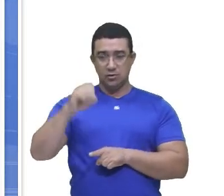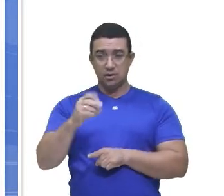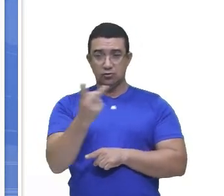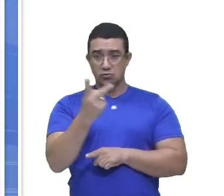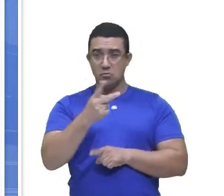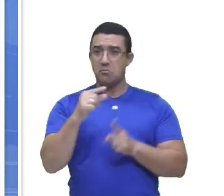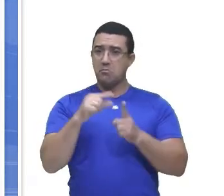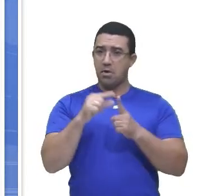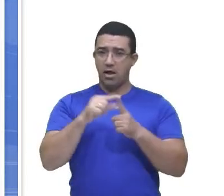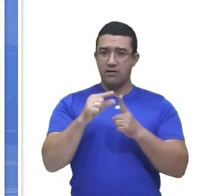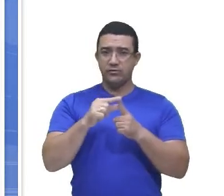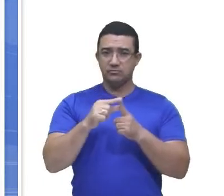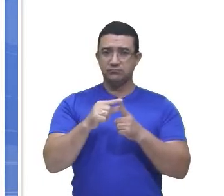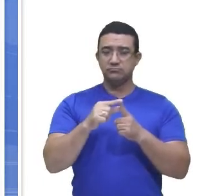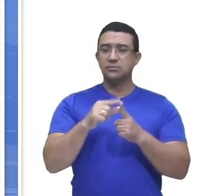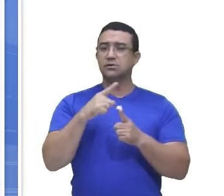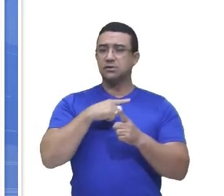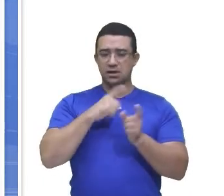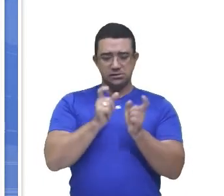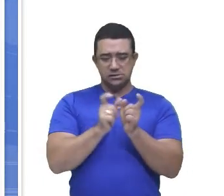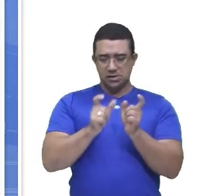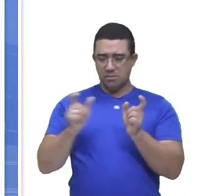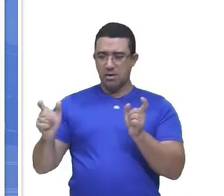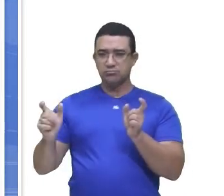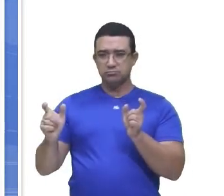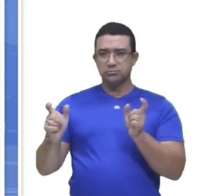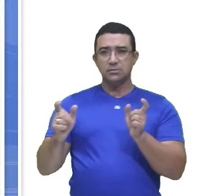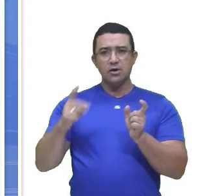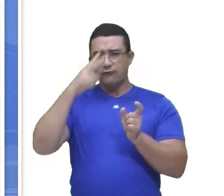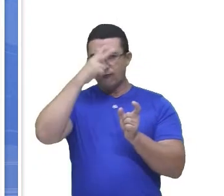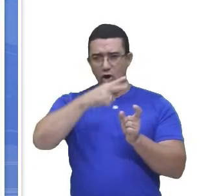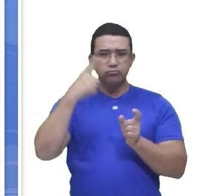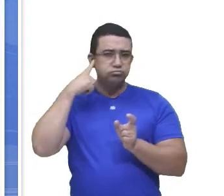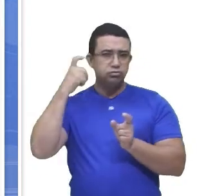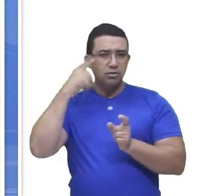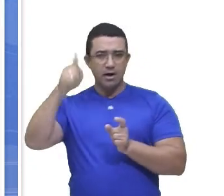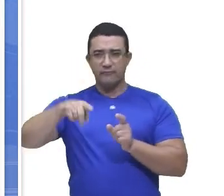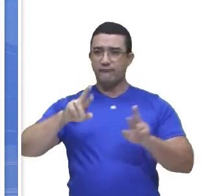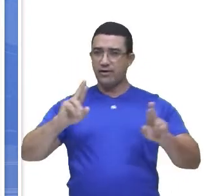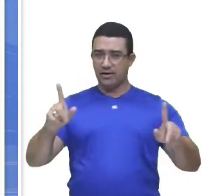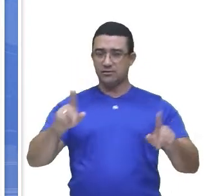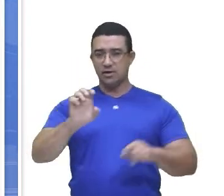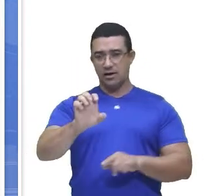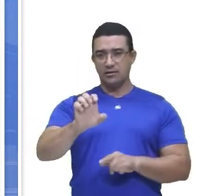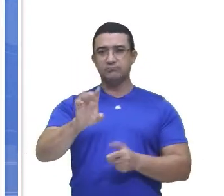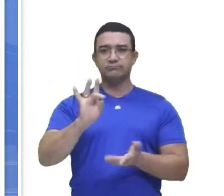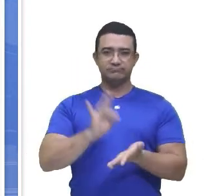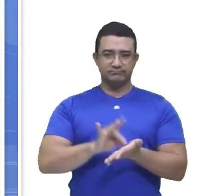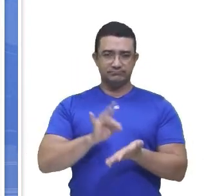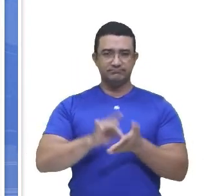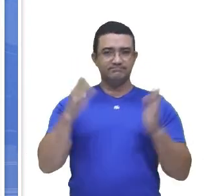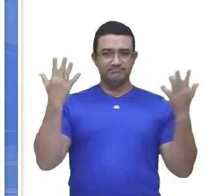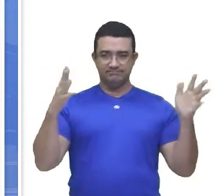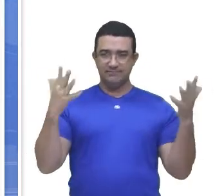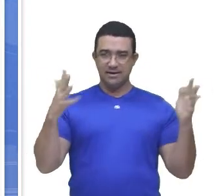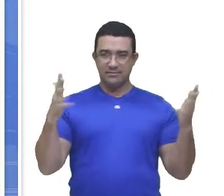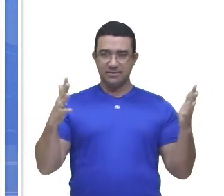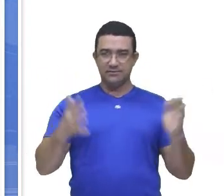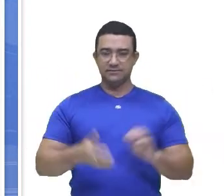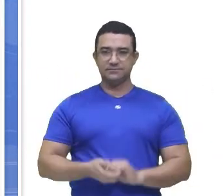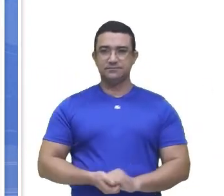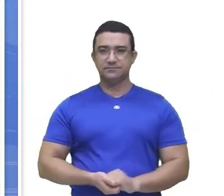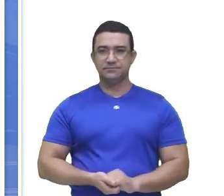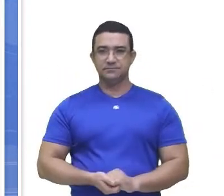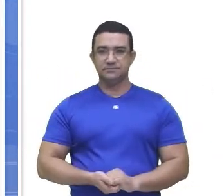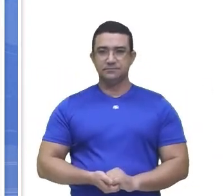palavras, as sílabas tônicas são diferentes. A alternativa E é a verdadeira. Parabéns aí a todos. Vamos para a segunda